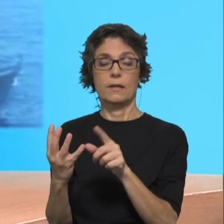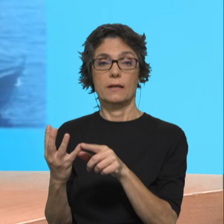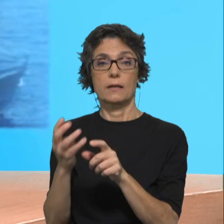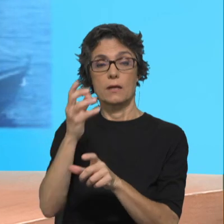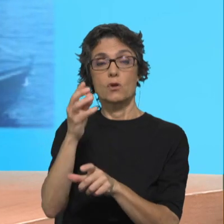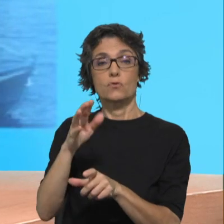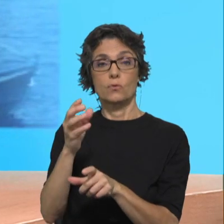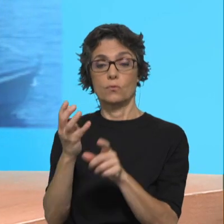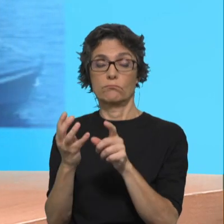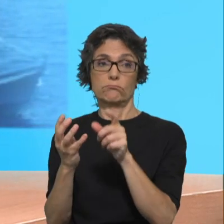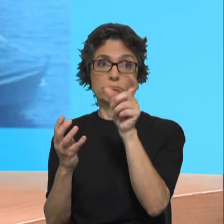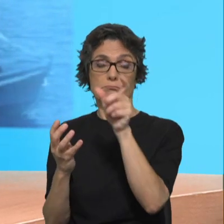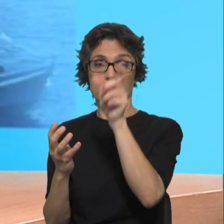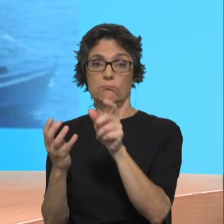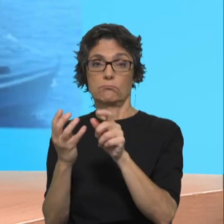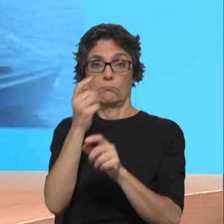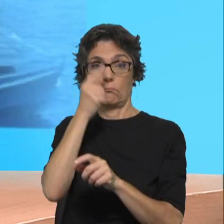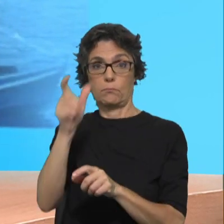cientistas americanos, todos eles